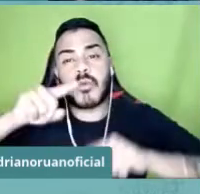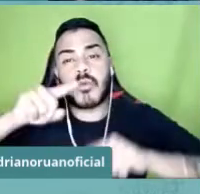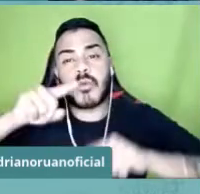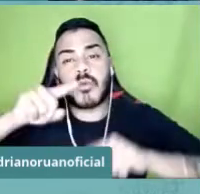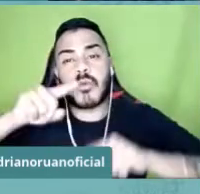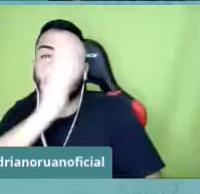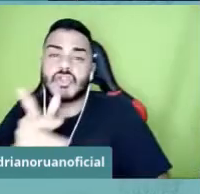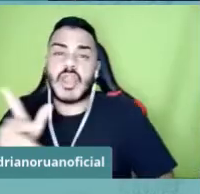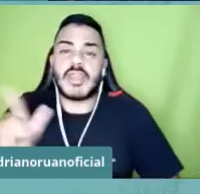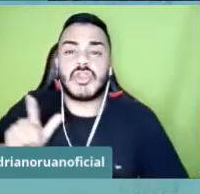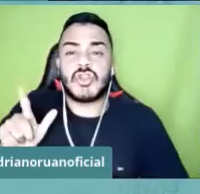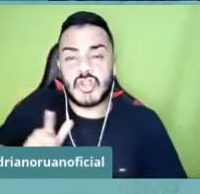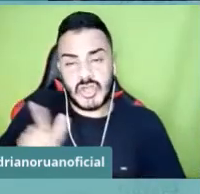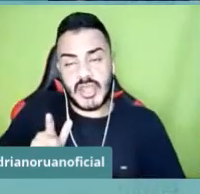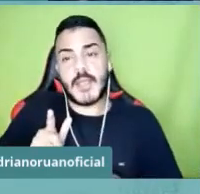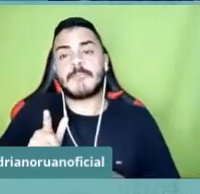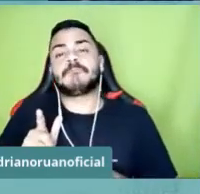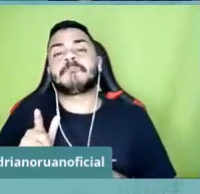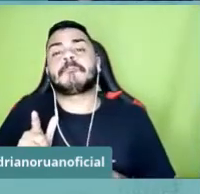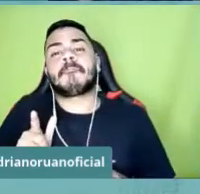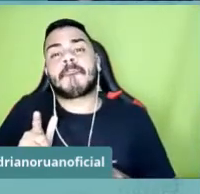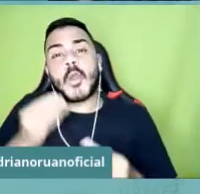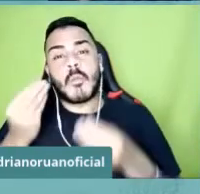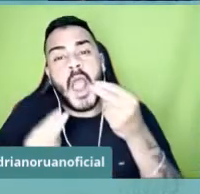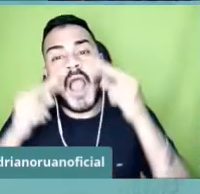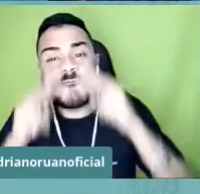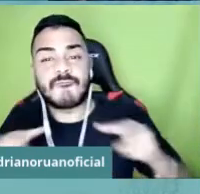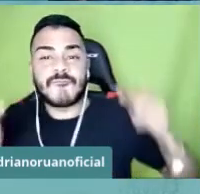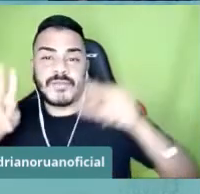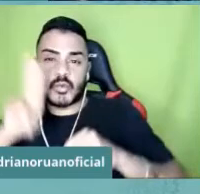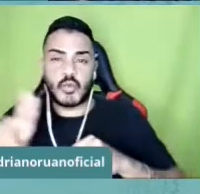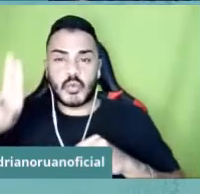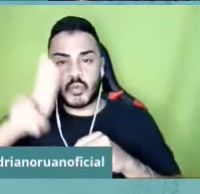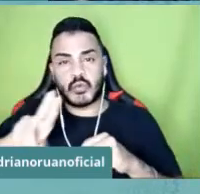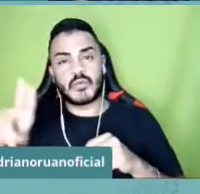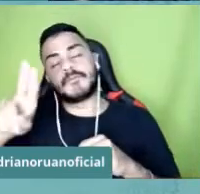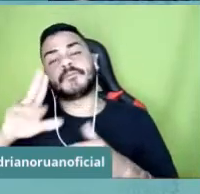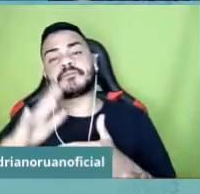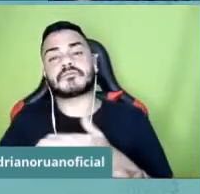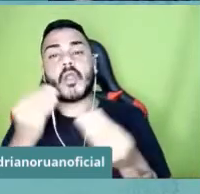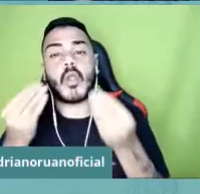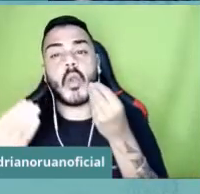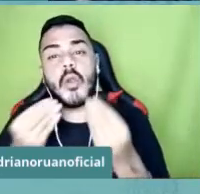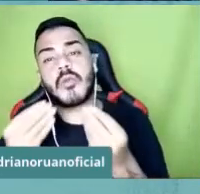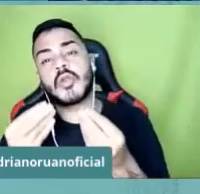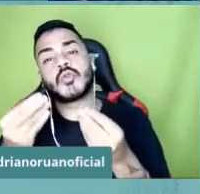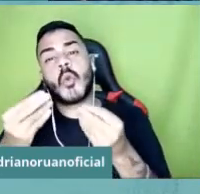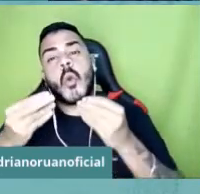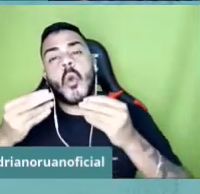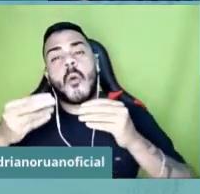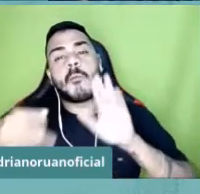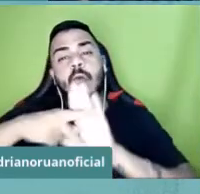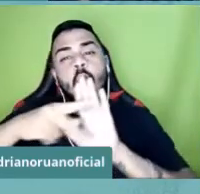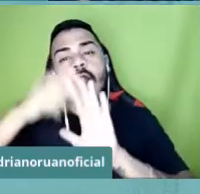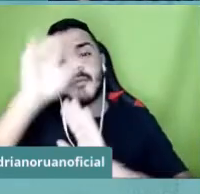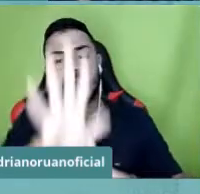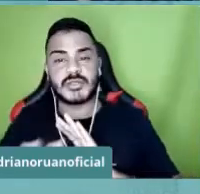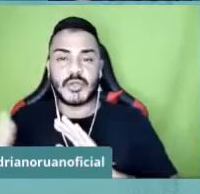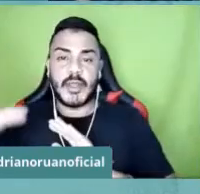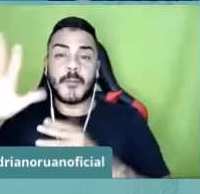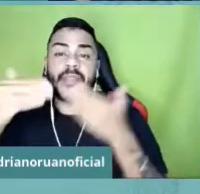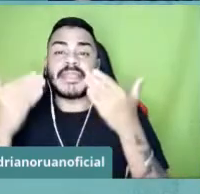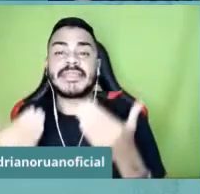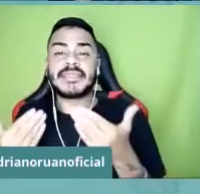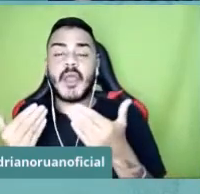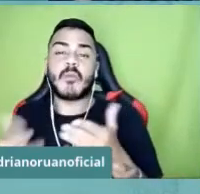tinha uma previsão de uso, né, as vacinas de uso do nosso programa nacional. Então, quando chega